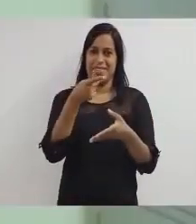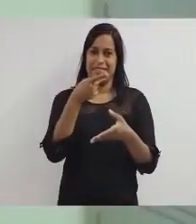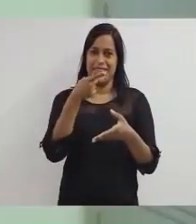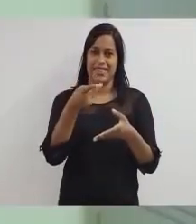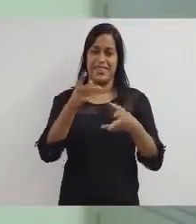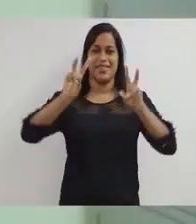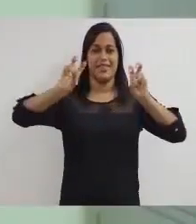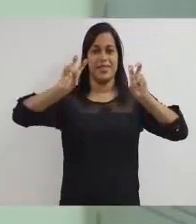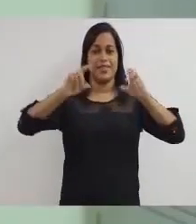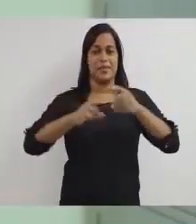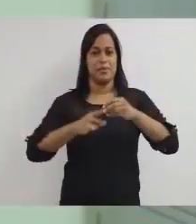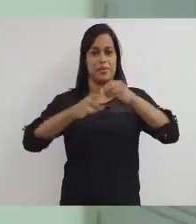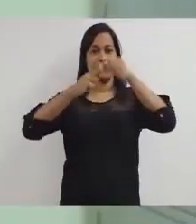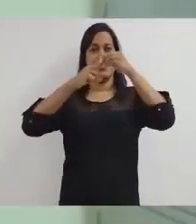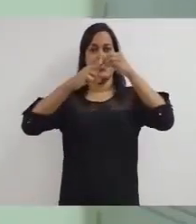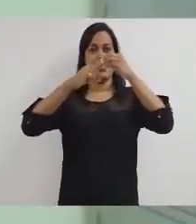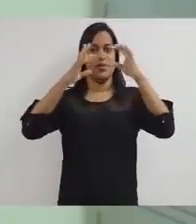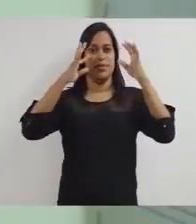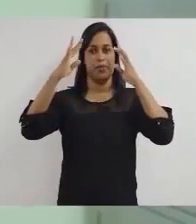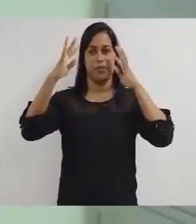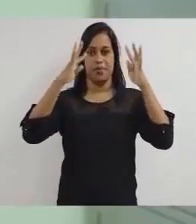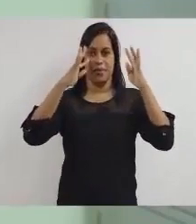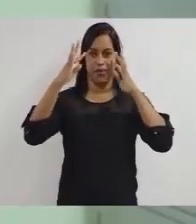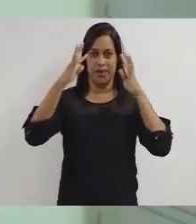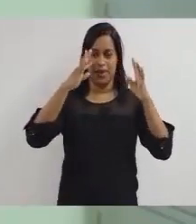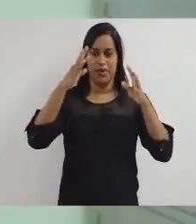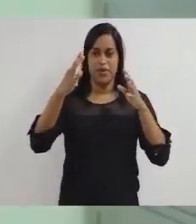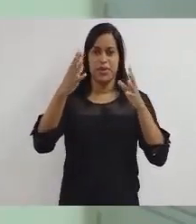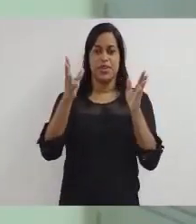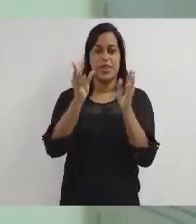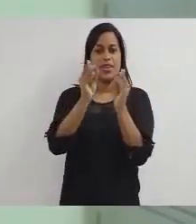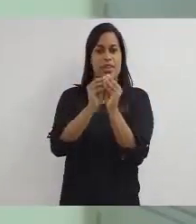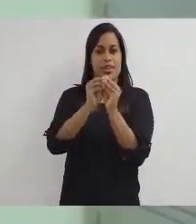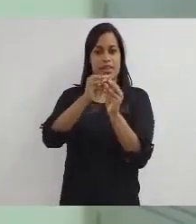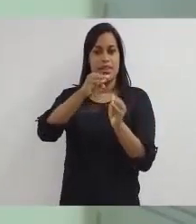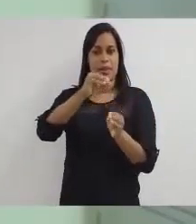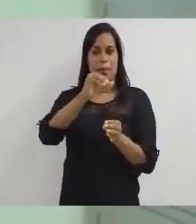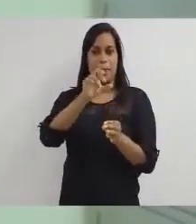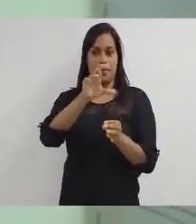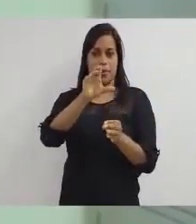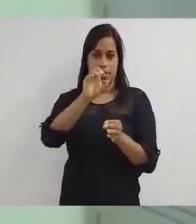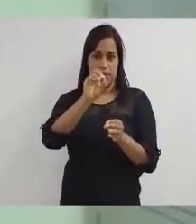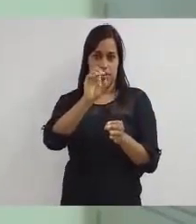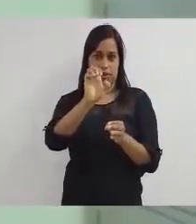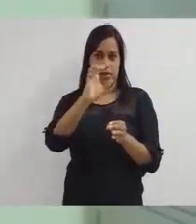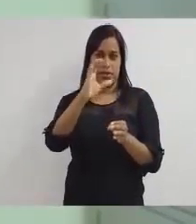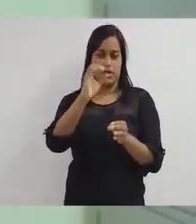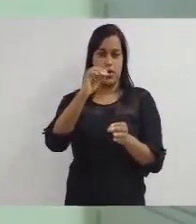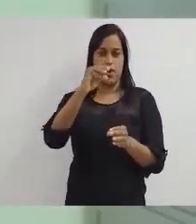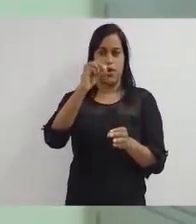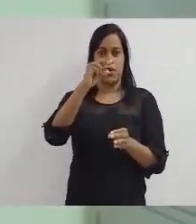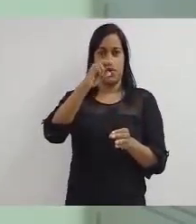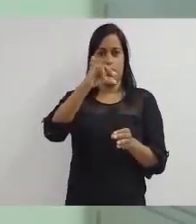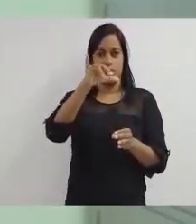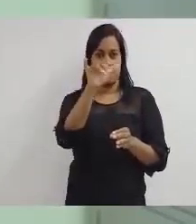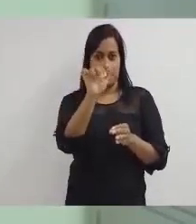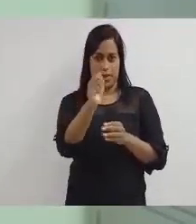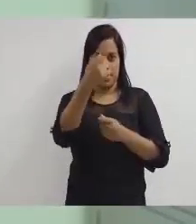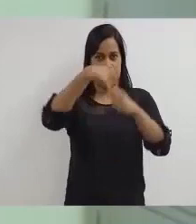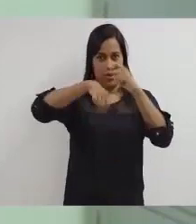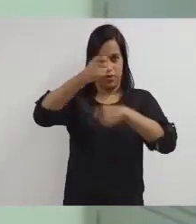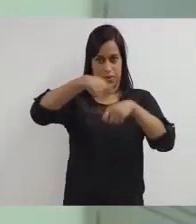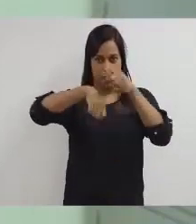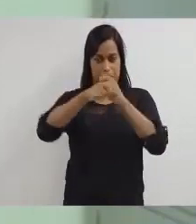falar sobre a principal teoria que envolve a microeconomia, a parte da economia